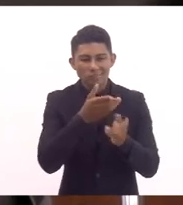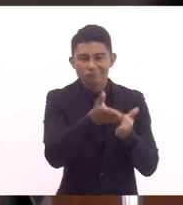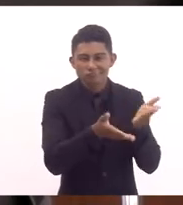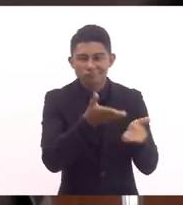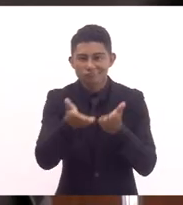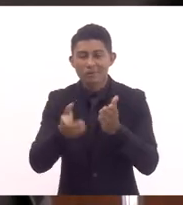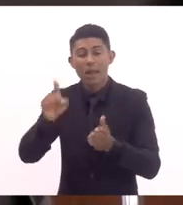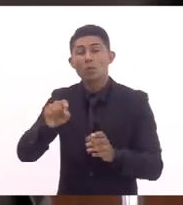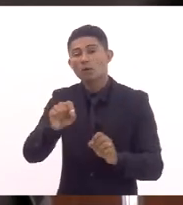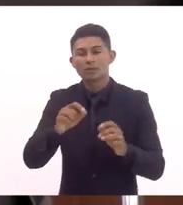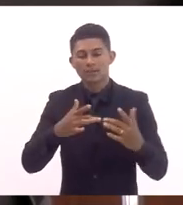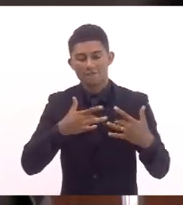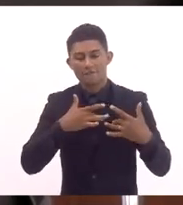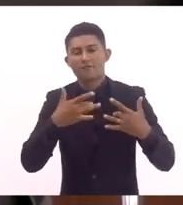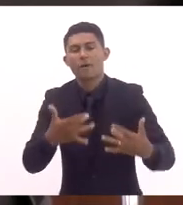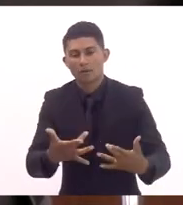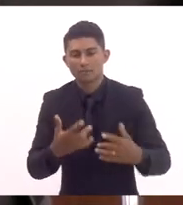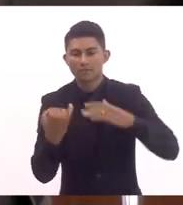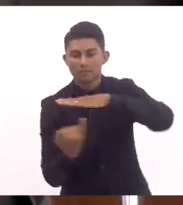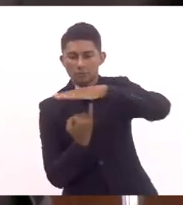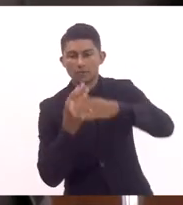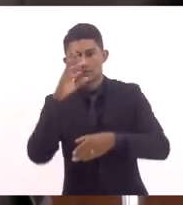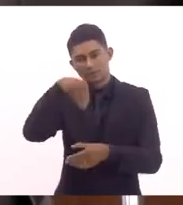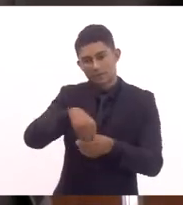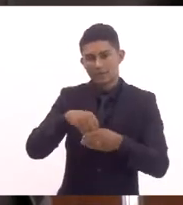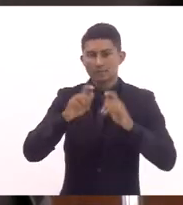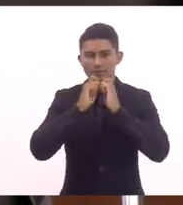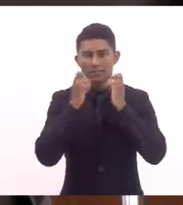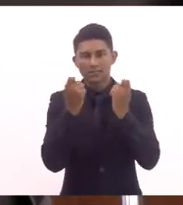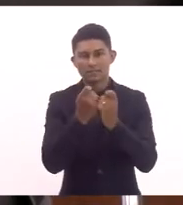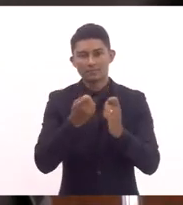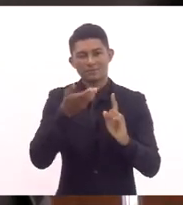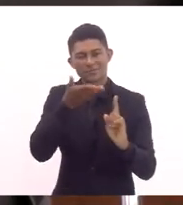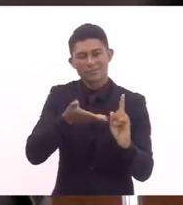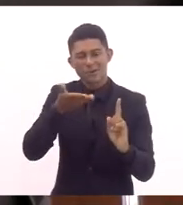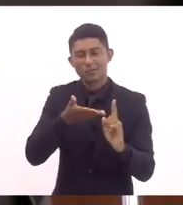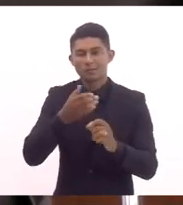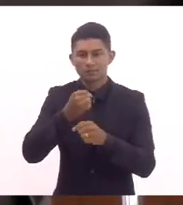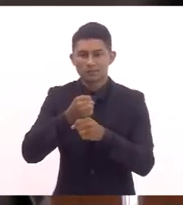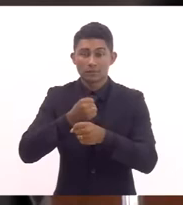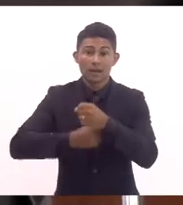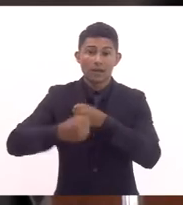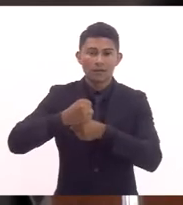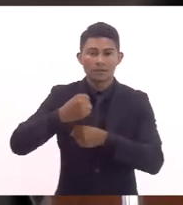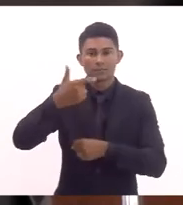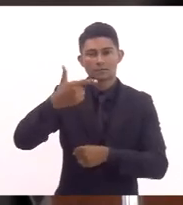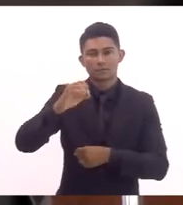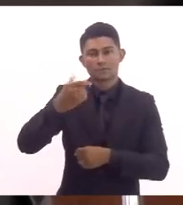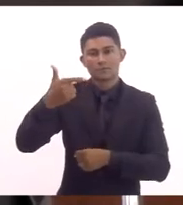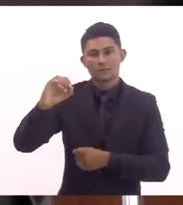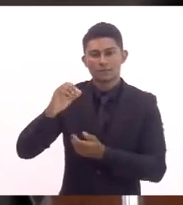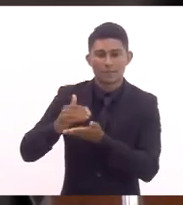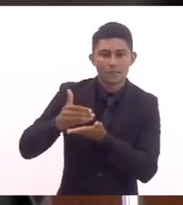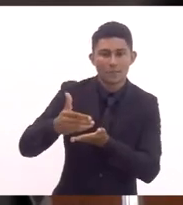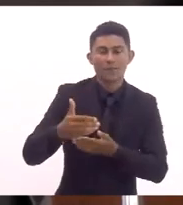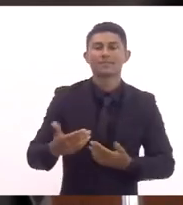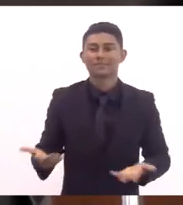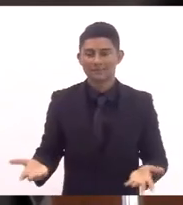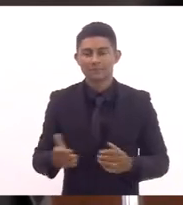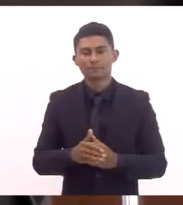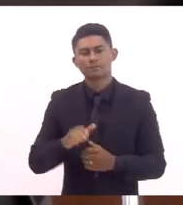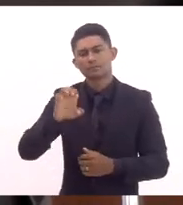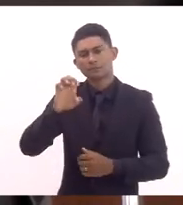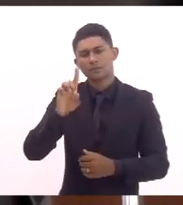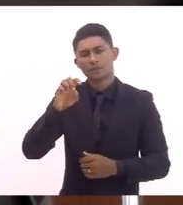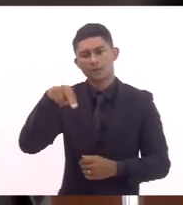projecto de voluntariado institucional da associação de doulas que vai ser 2020 né Taciane é quando a